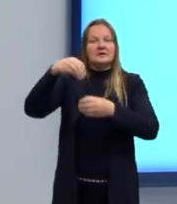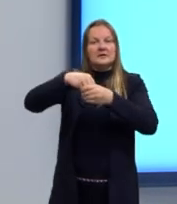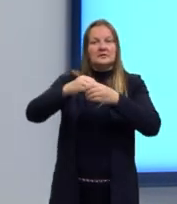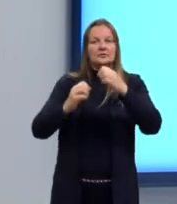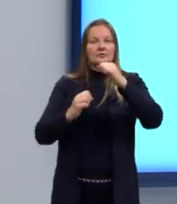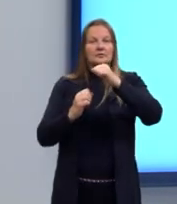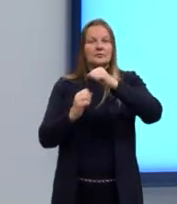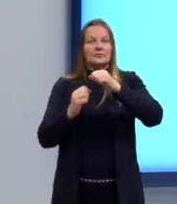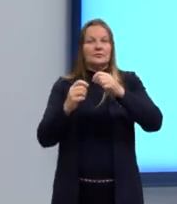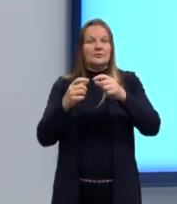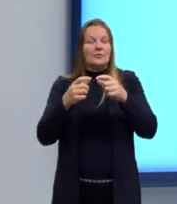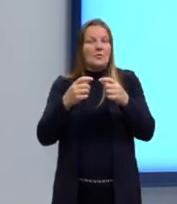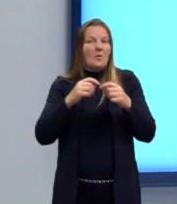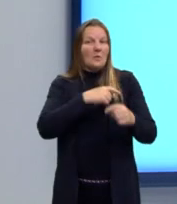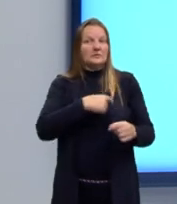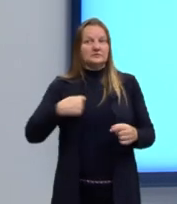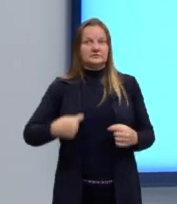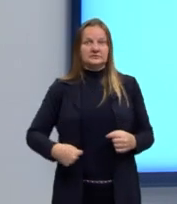brasileira